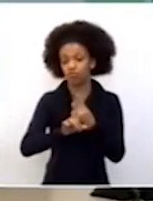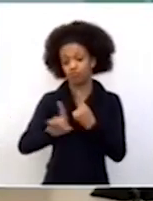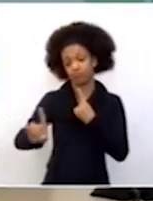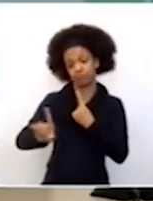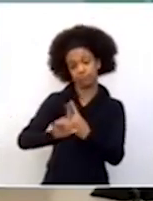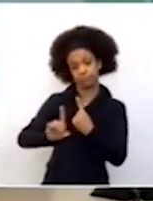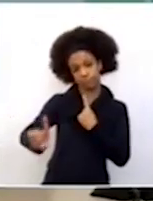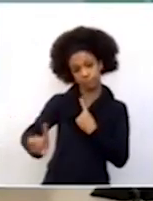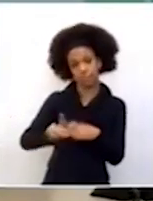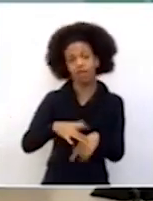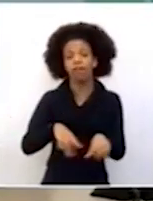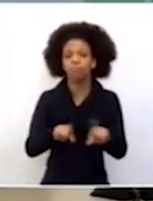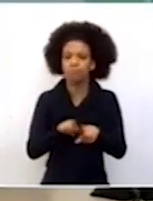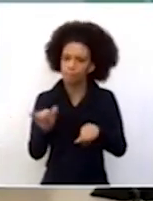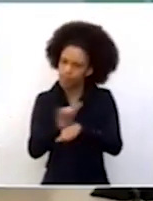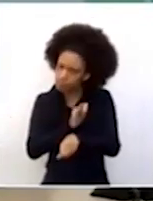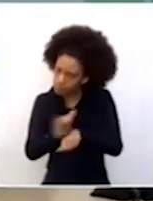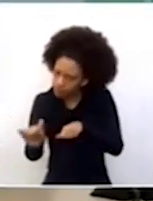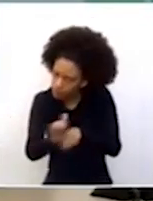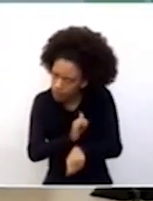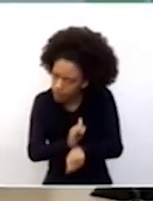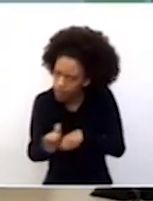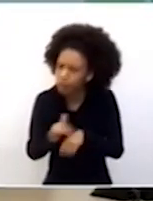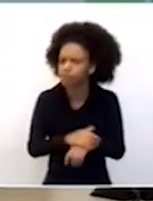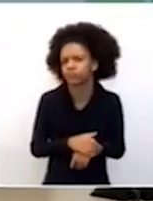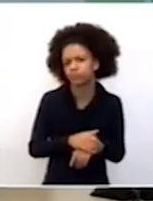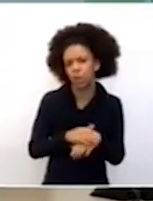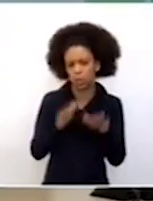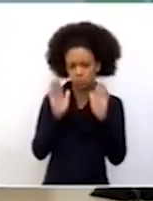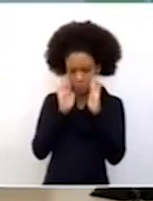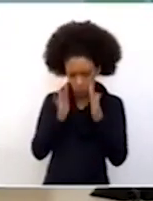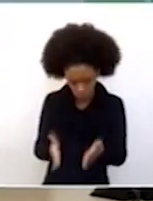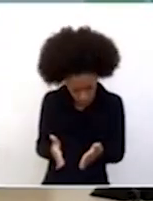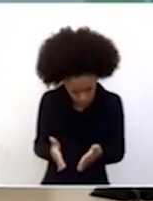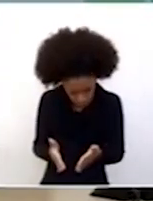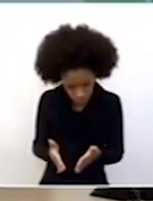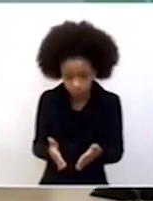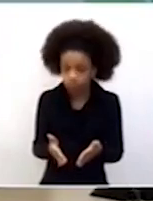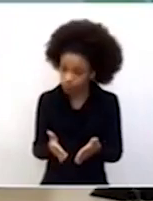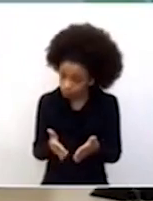distância, estratégia, concentração,